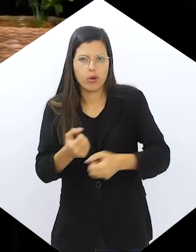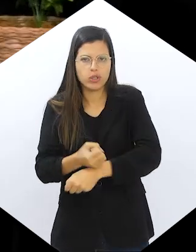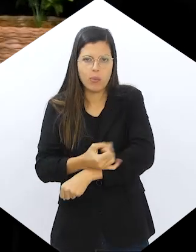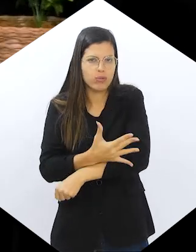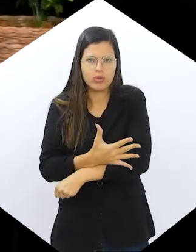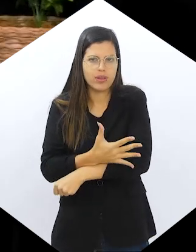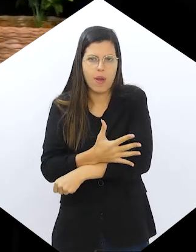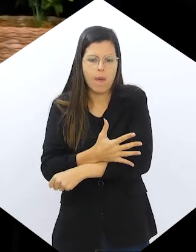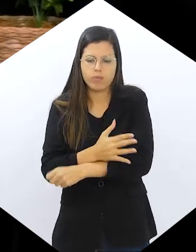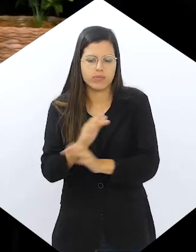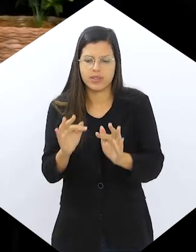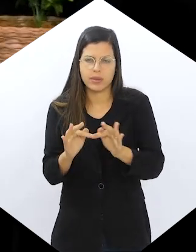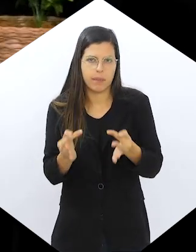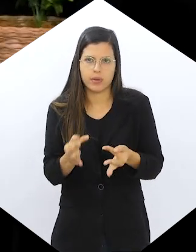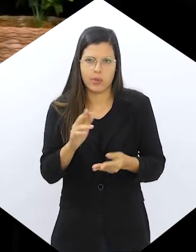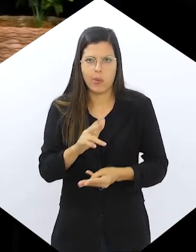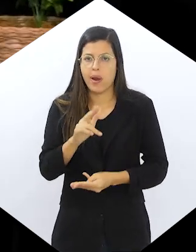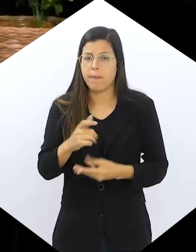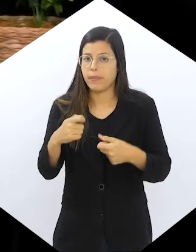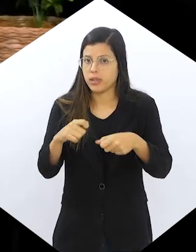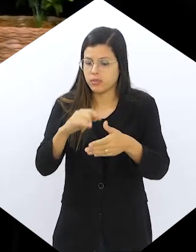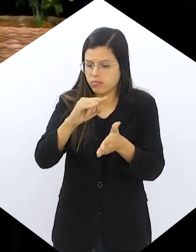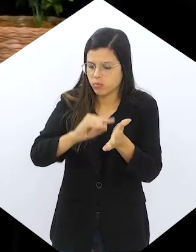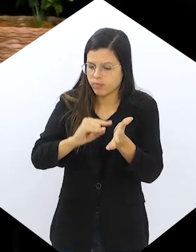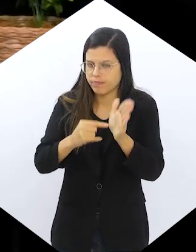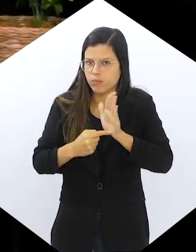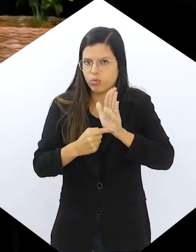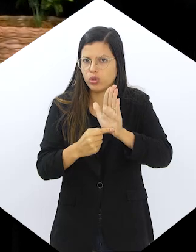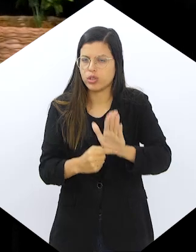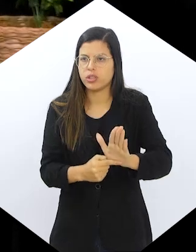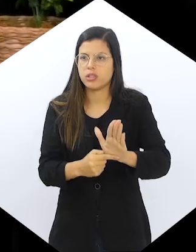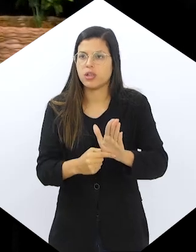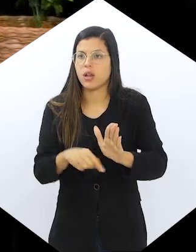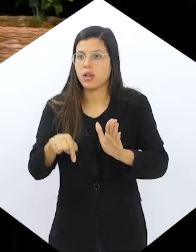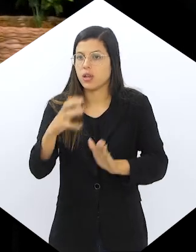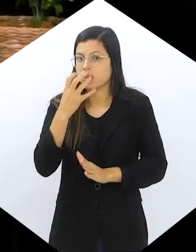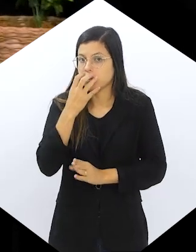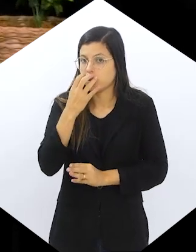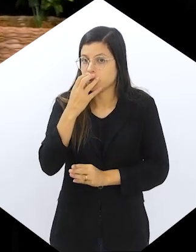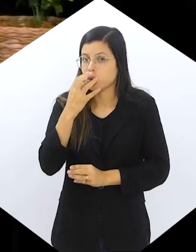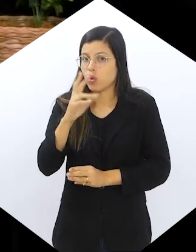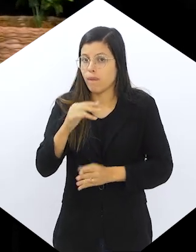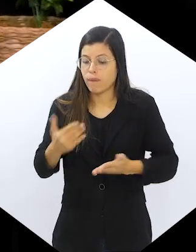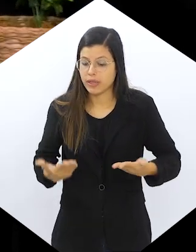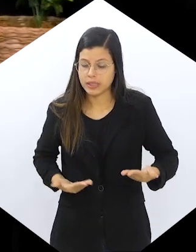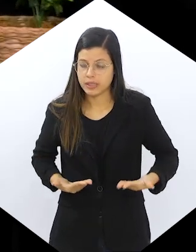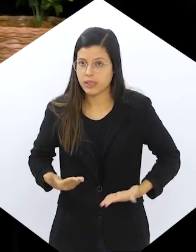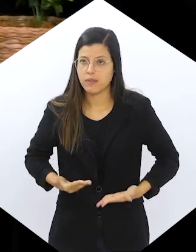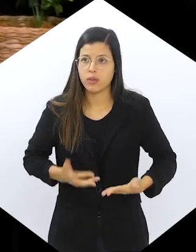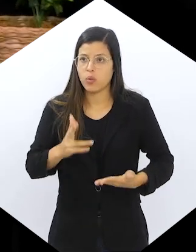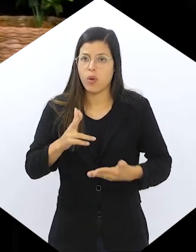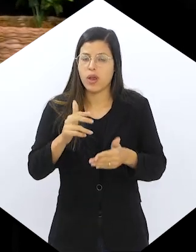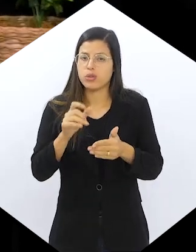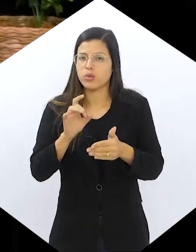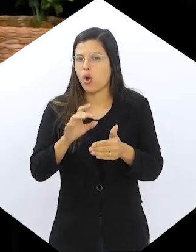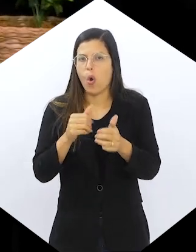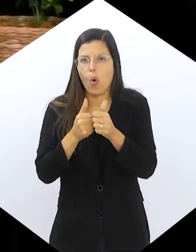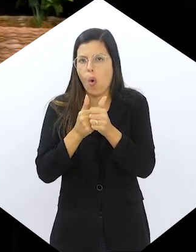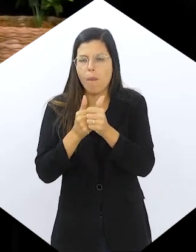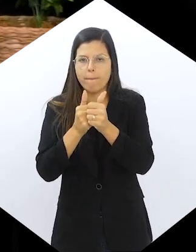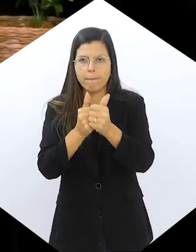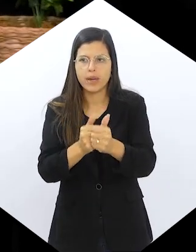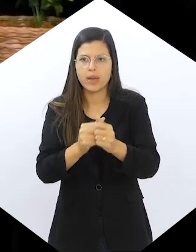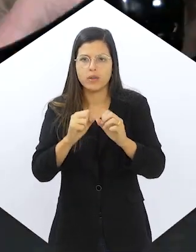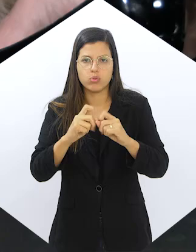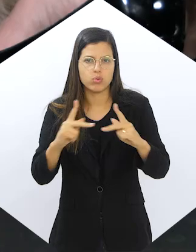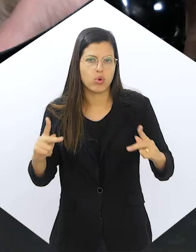emocional. Realmente precisa apresentar toda uma documentação e ele é um cão que ele vai estar em serviço. Ele não vai para te acompanhar no shopping